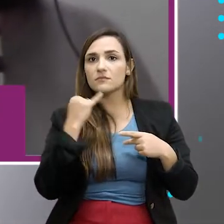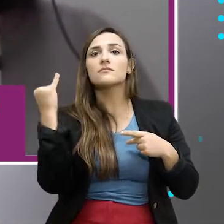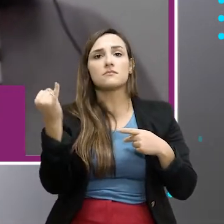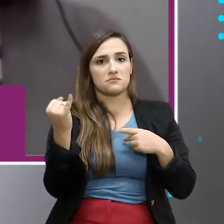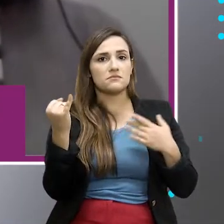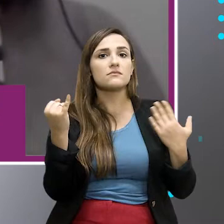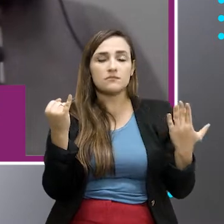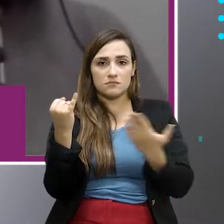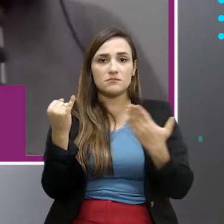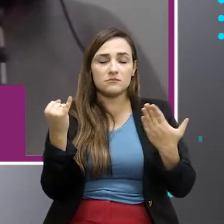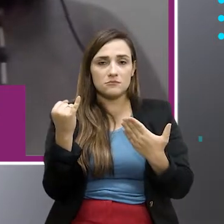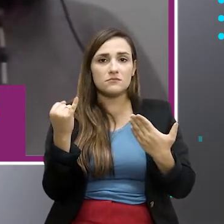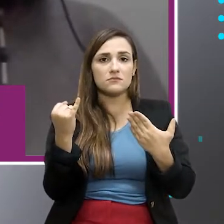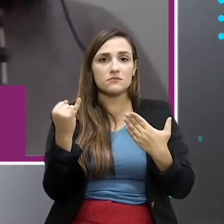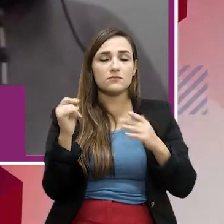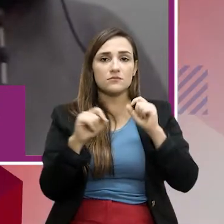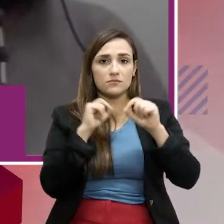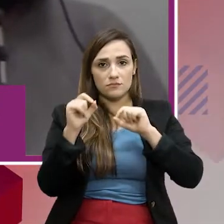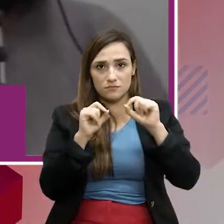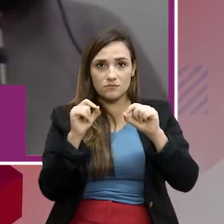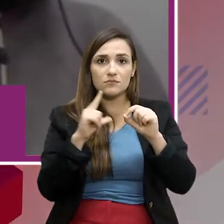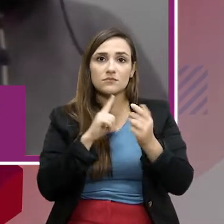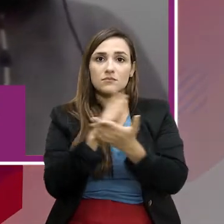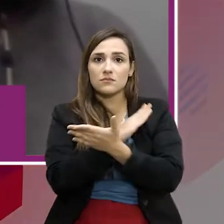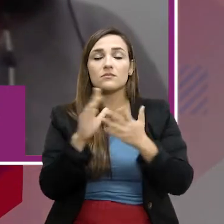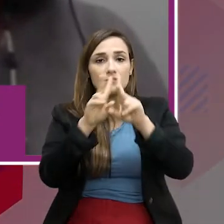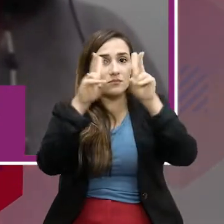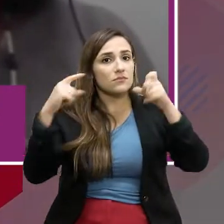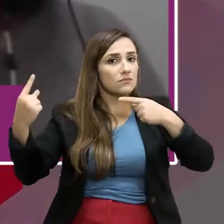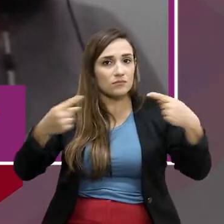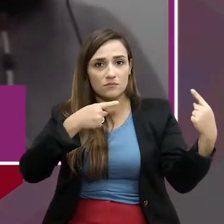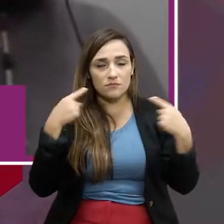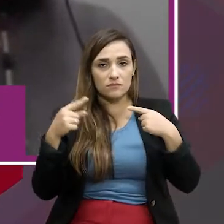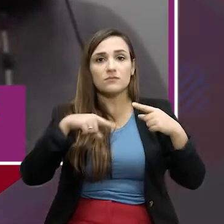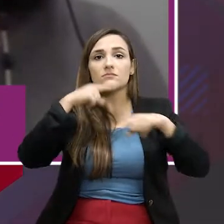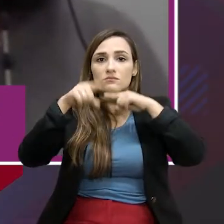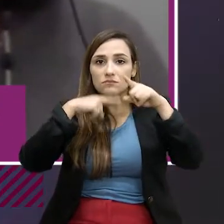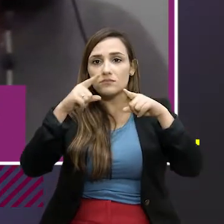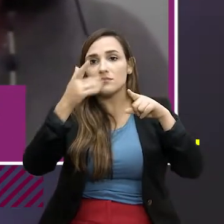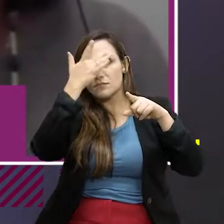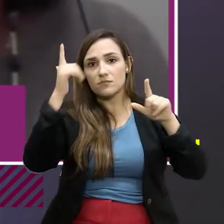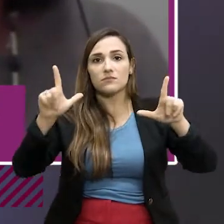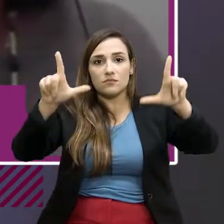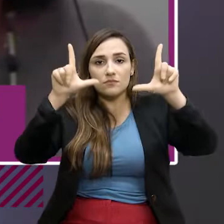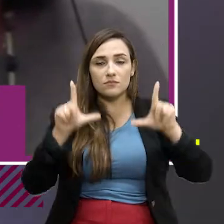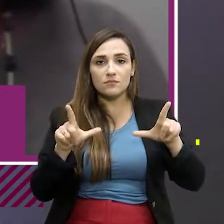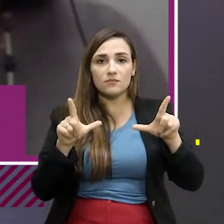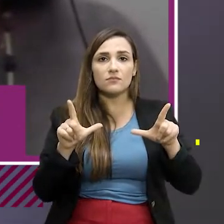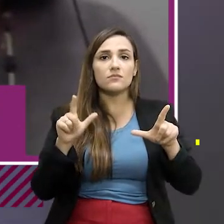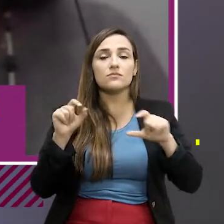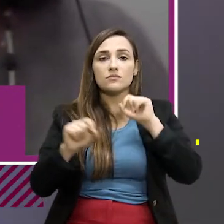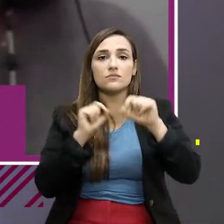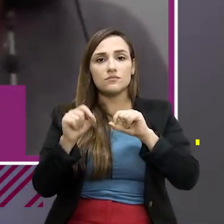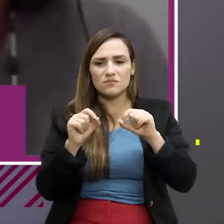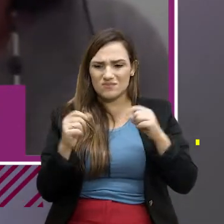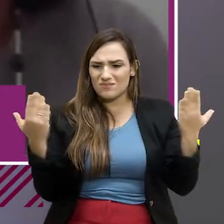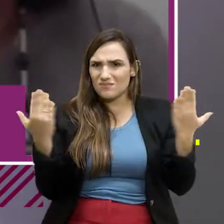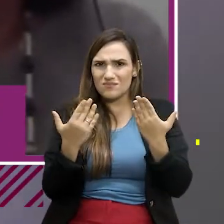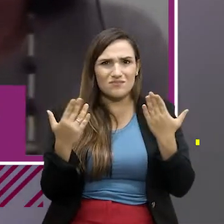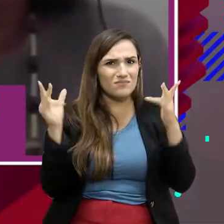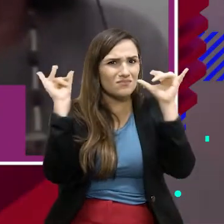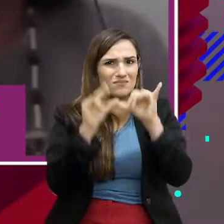eu acho que os assuntos que a senhora está puxando estão também trazendo à tona outras discussões que são dúvidas dos